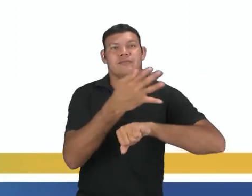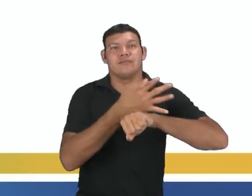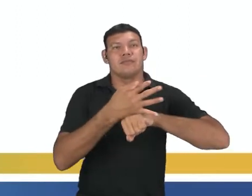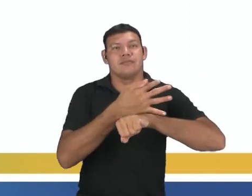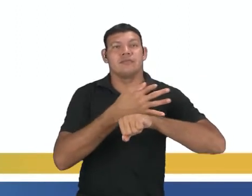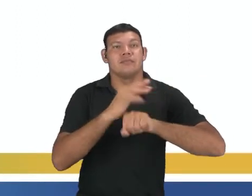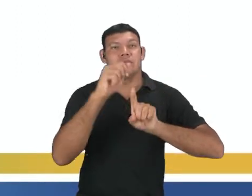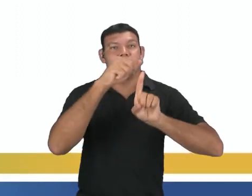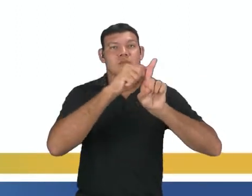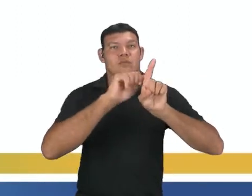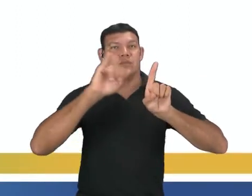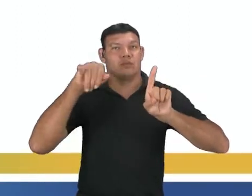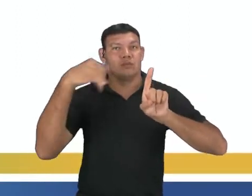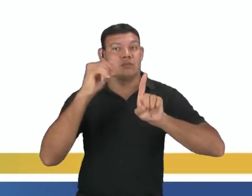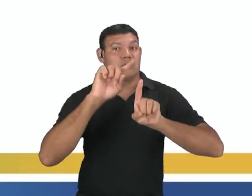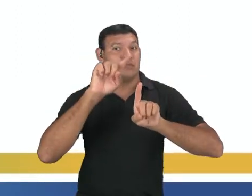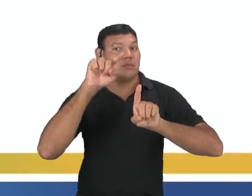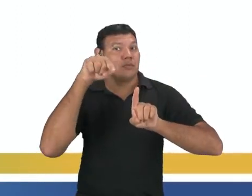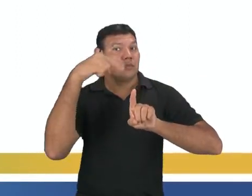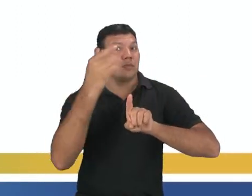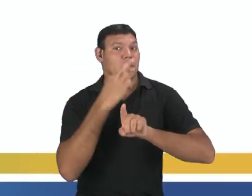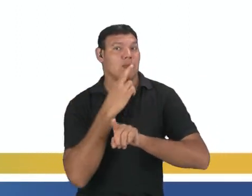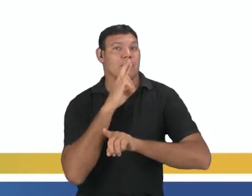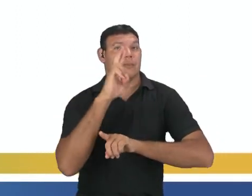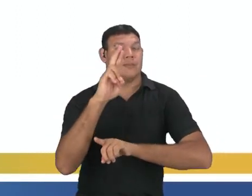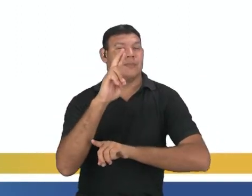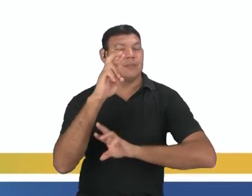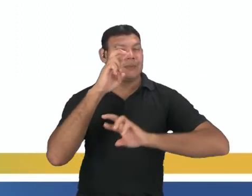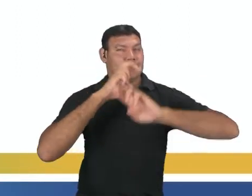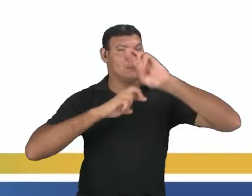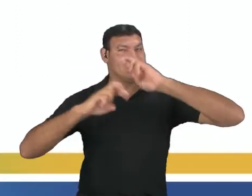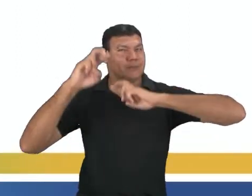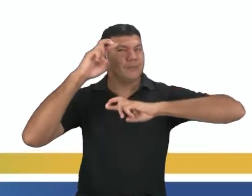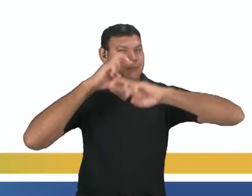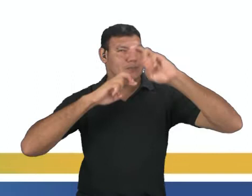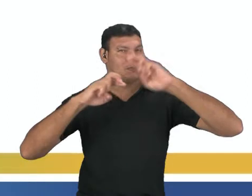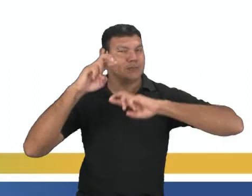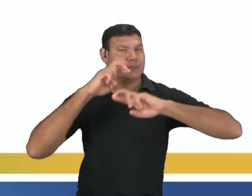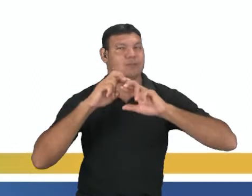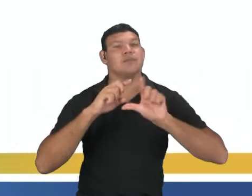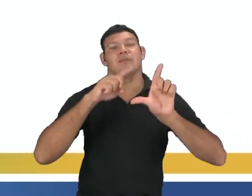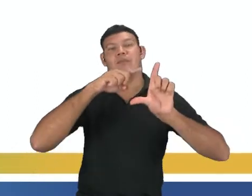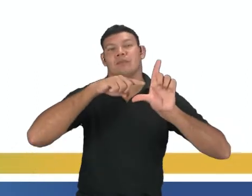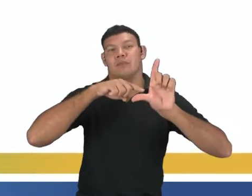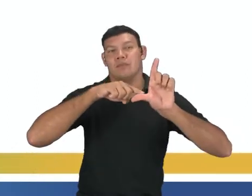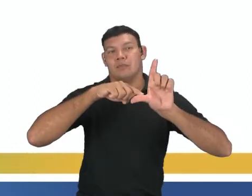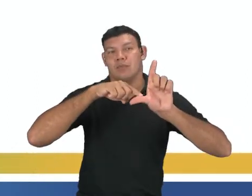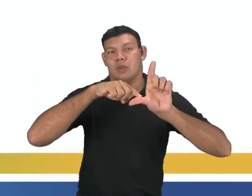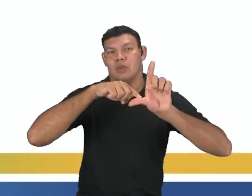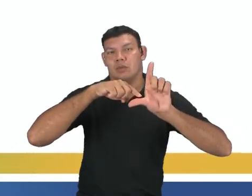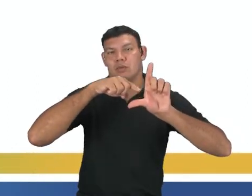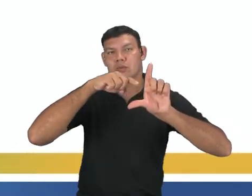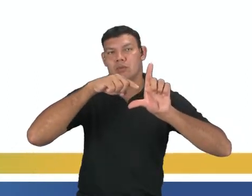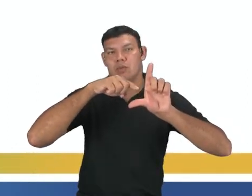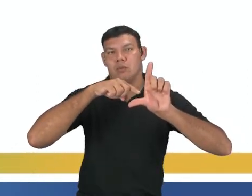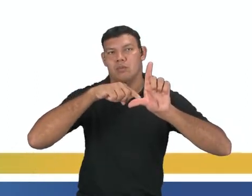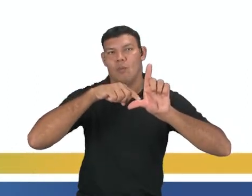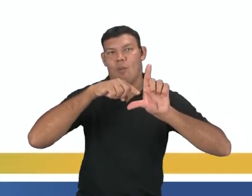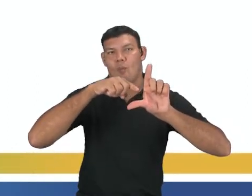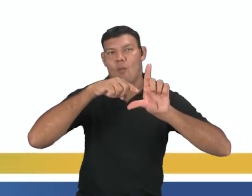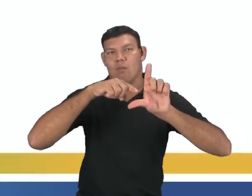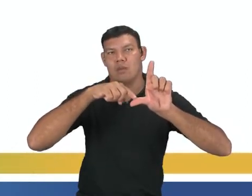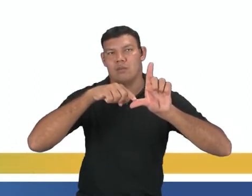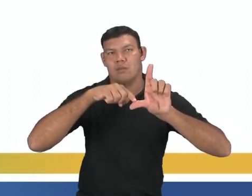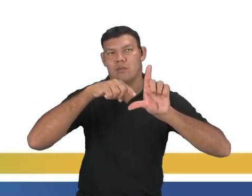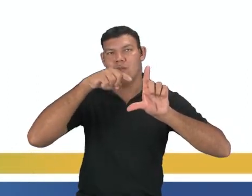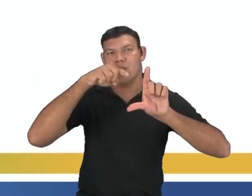mês de janeiro e depois responda. Observe aí, né? Nós temos aí as informações das quantidades, estão aí